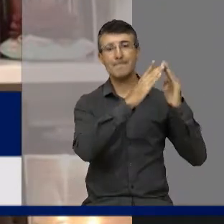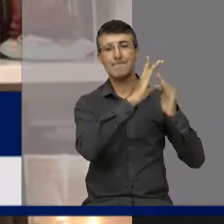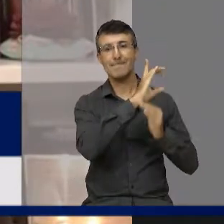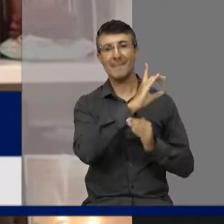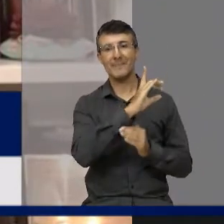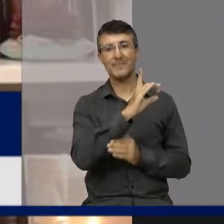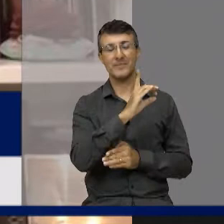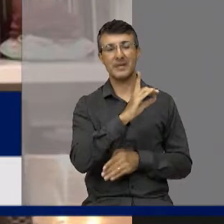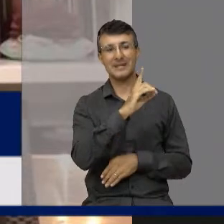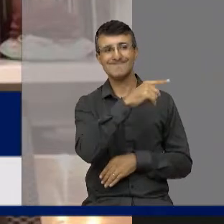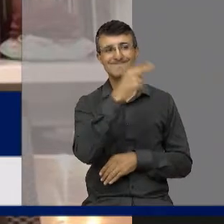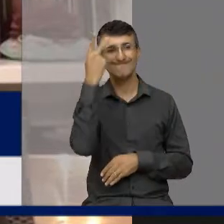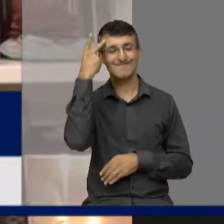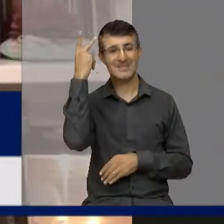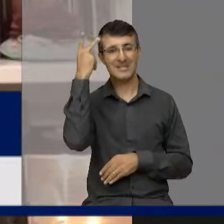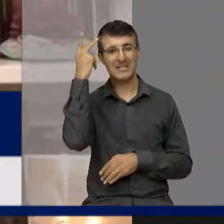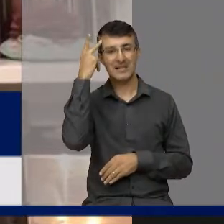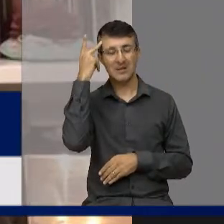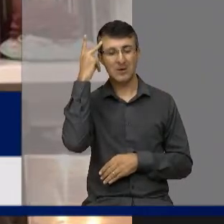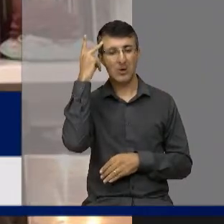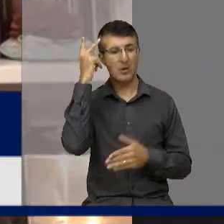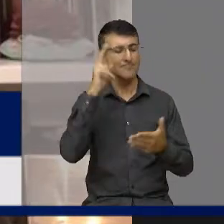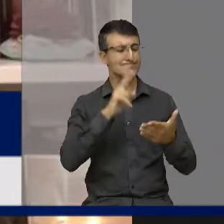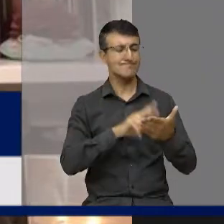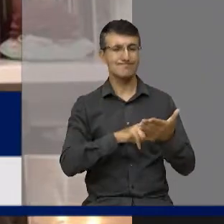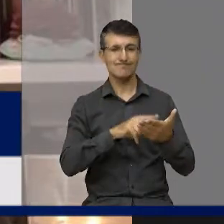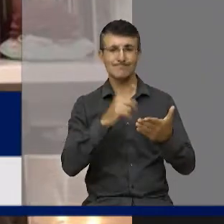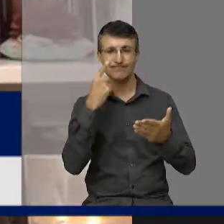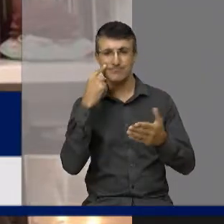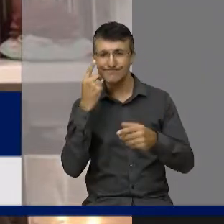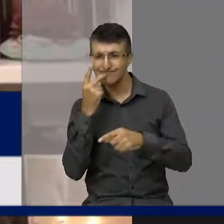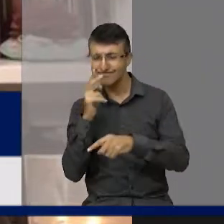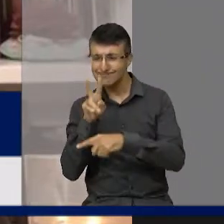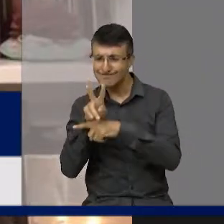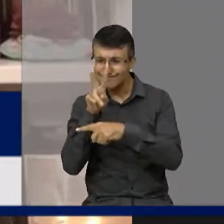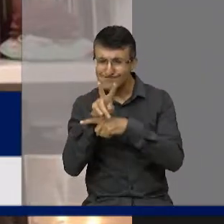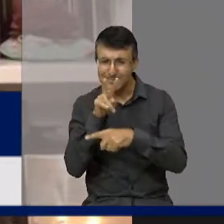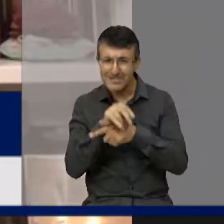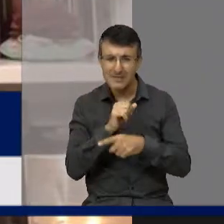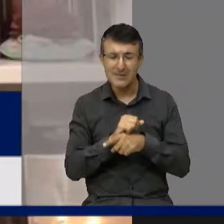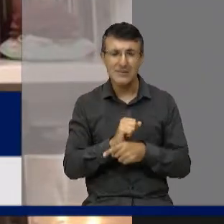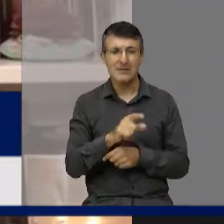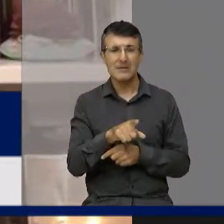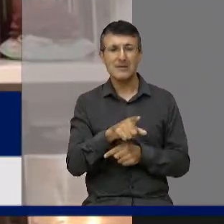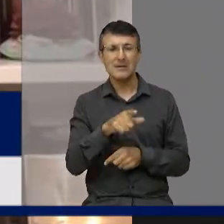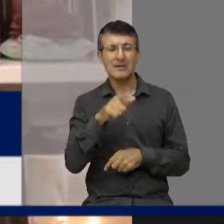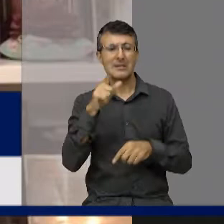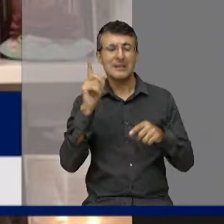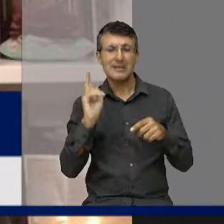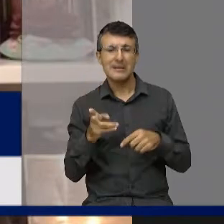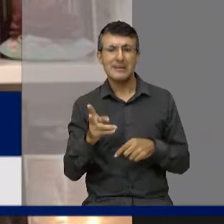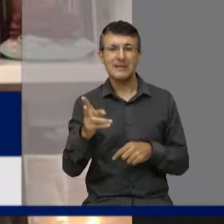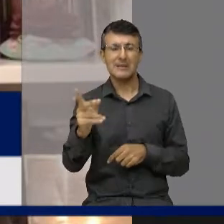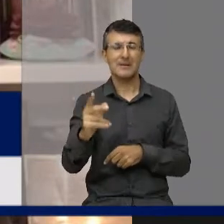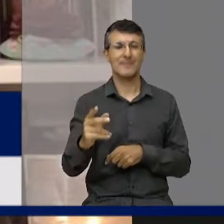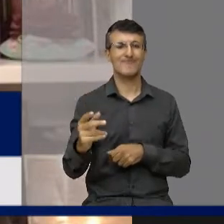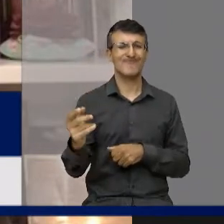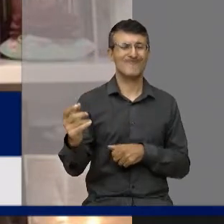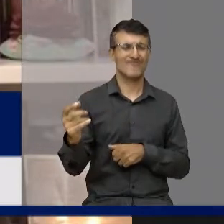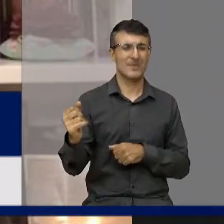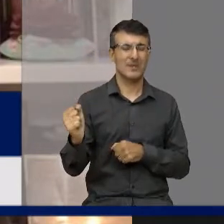São Paulo, revelou que o feminicídio é praticado por pessoas conhecidas da vítima, que o principal motivo das mortes de mulheres é